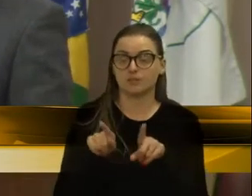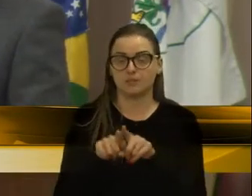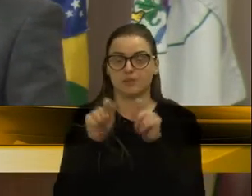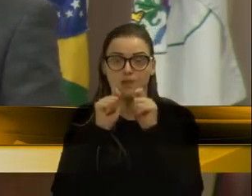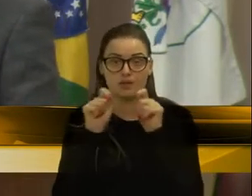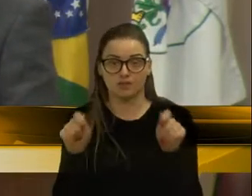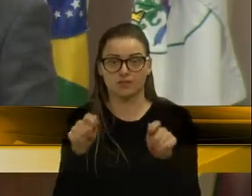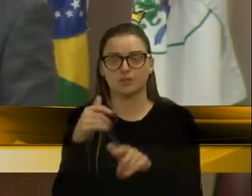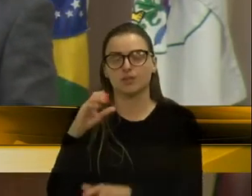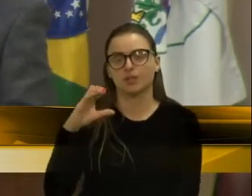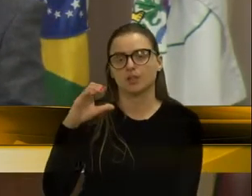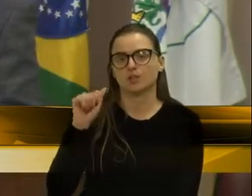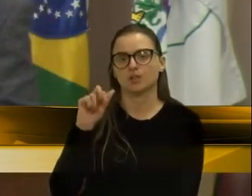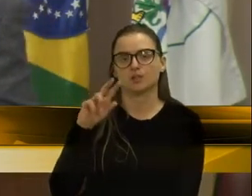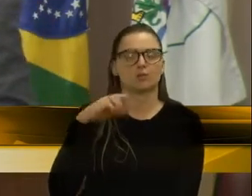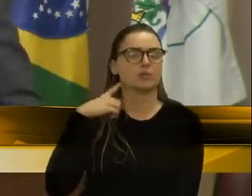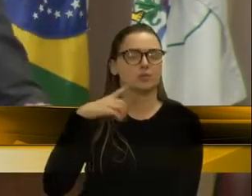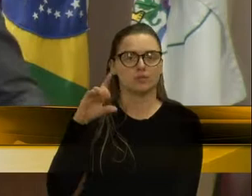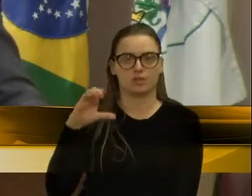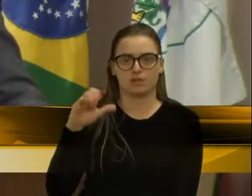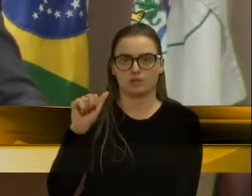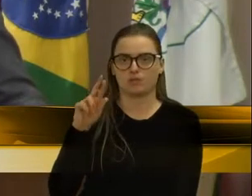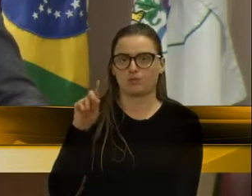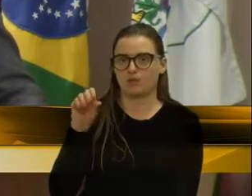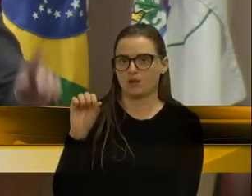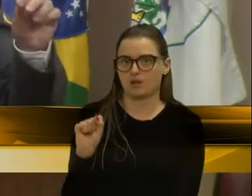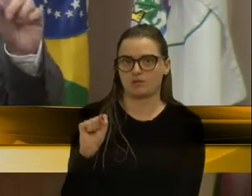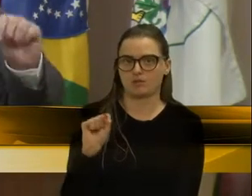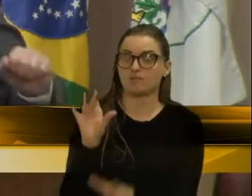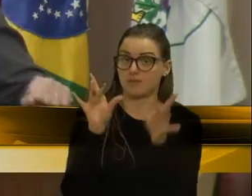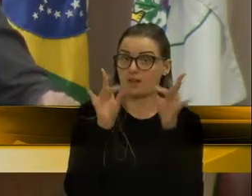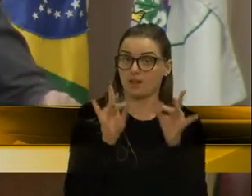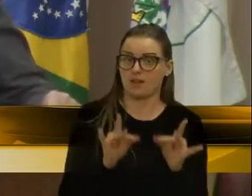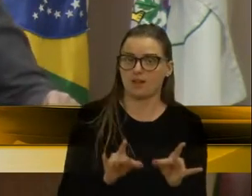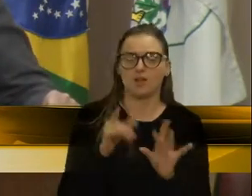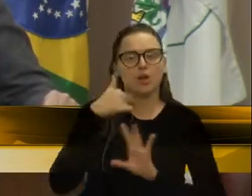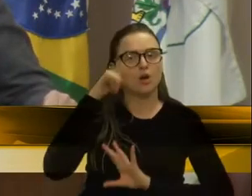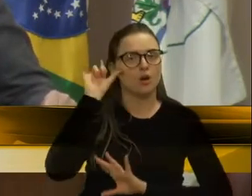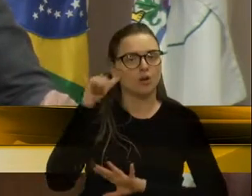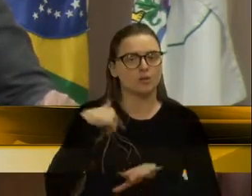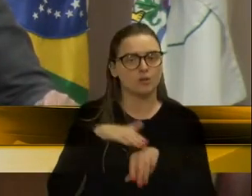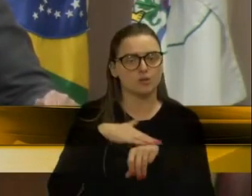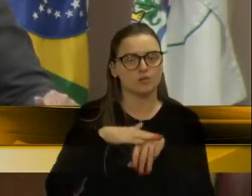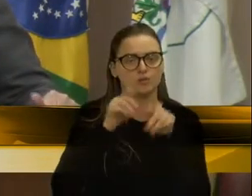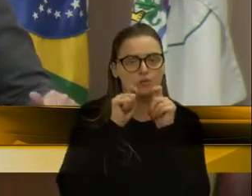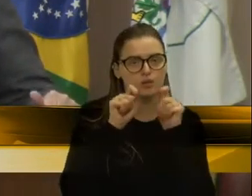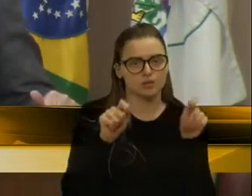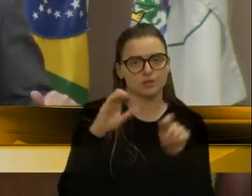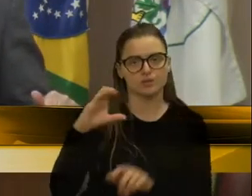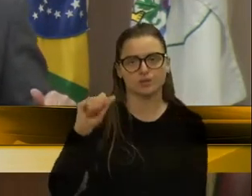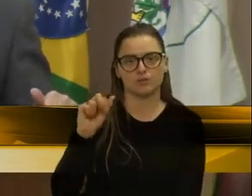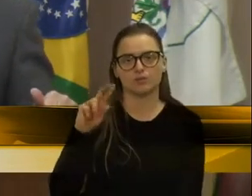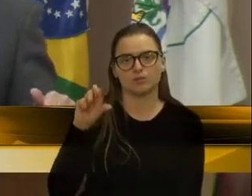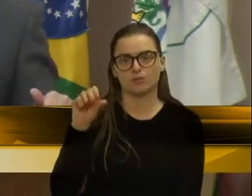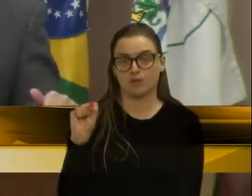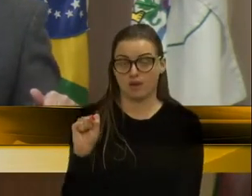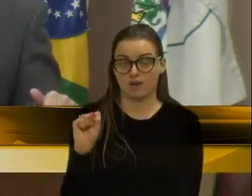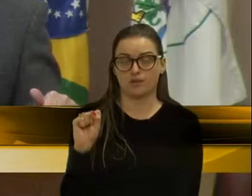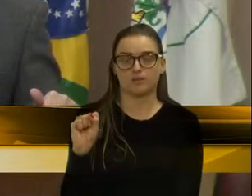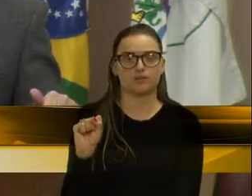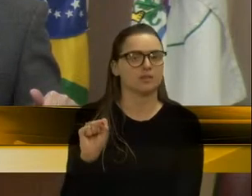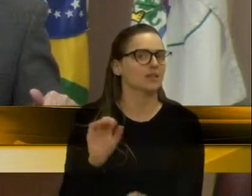carlos búrigo e um detalhe falando ontem com a assessoria do deputado carlos burgo nem